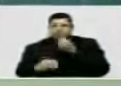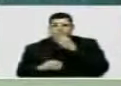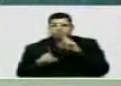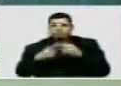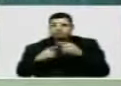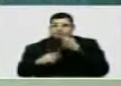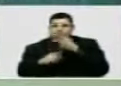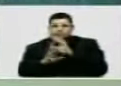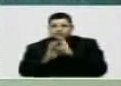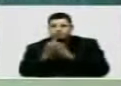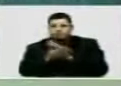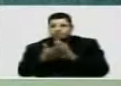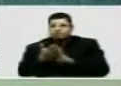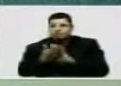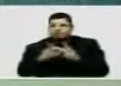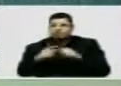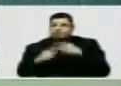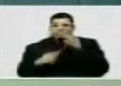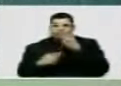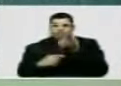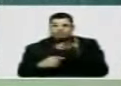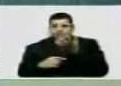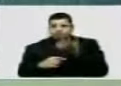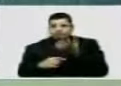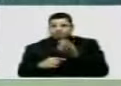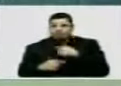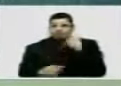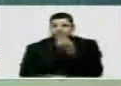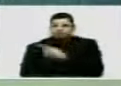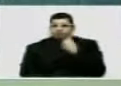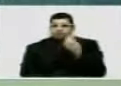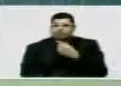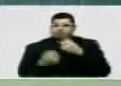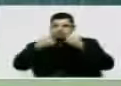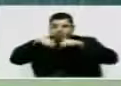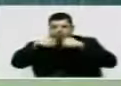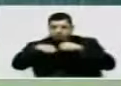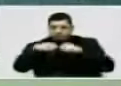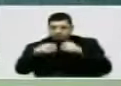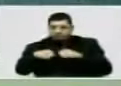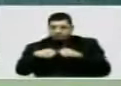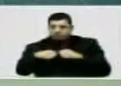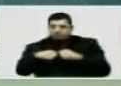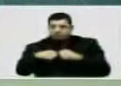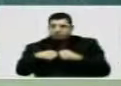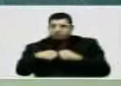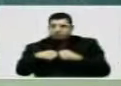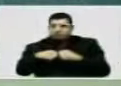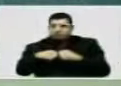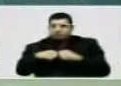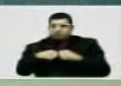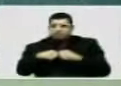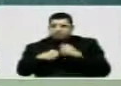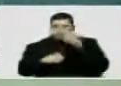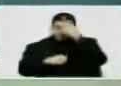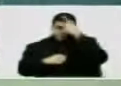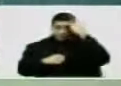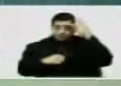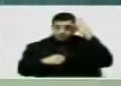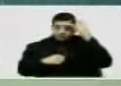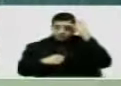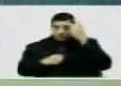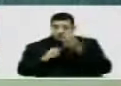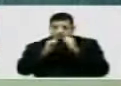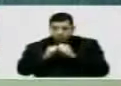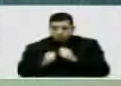Sinésio. Não estou fulanizando. Estou dizendo que nós precisamos de gestos.